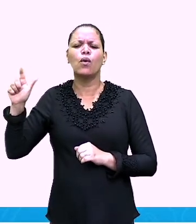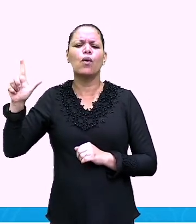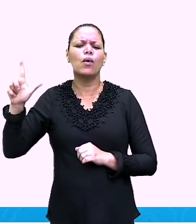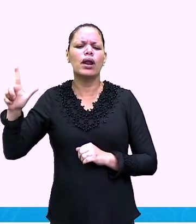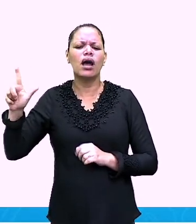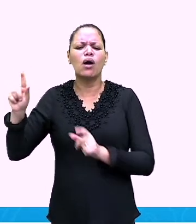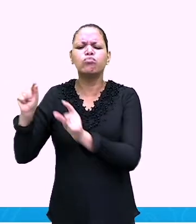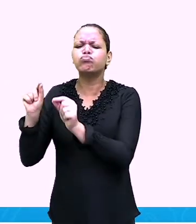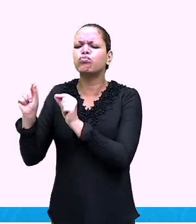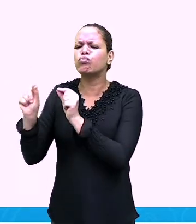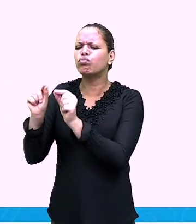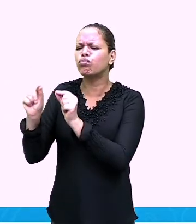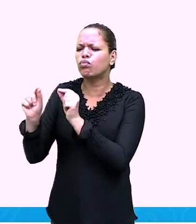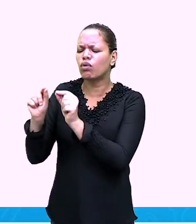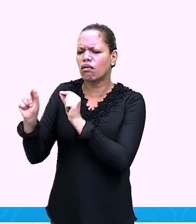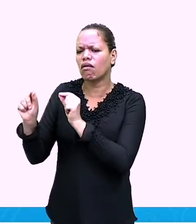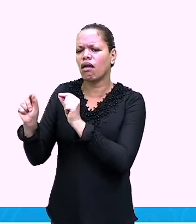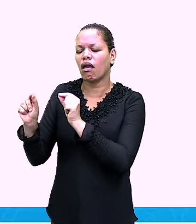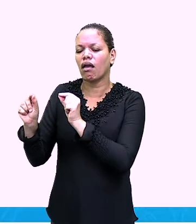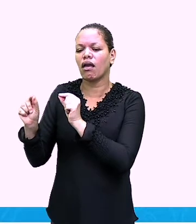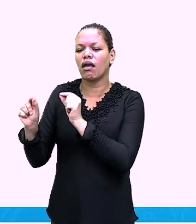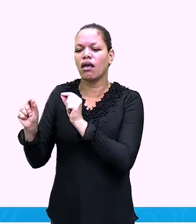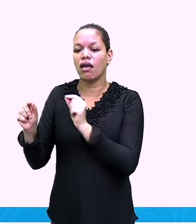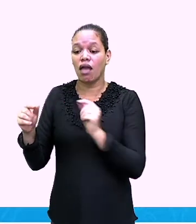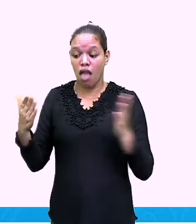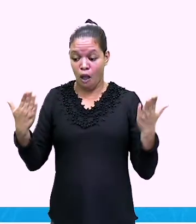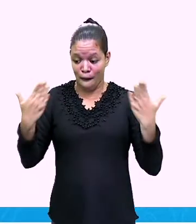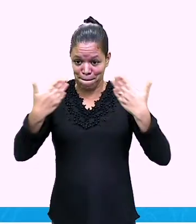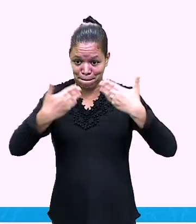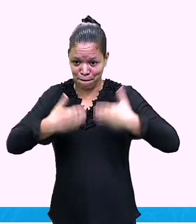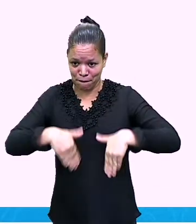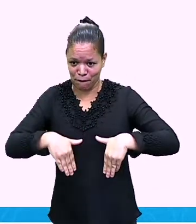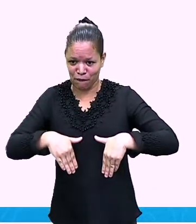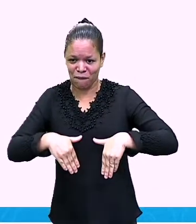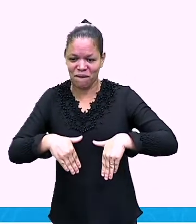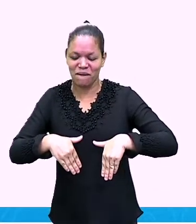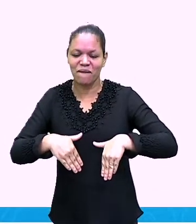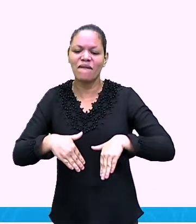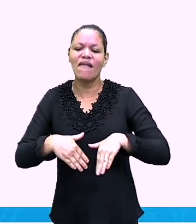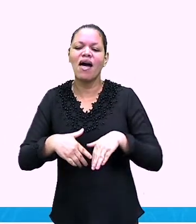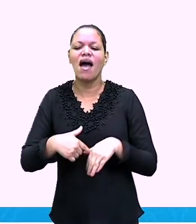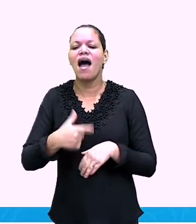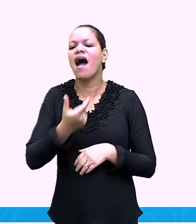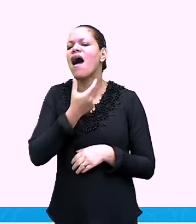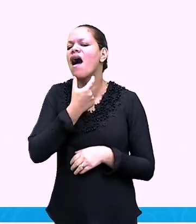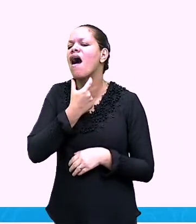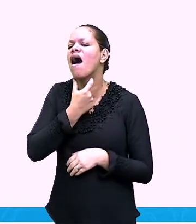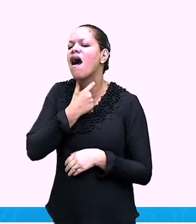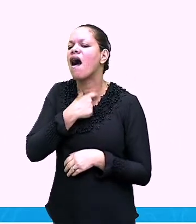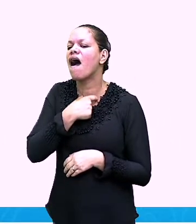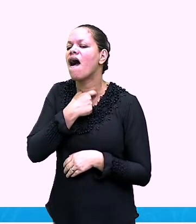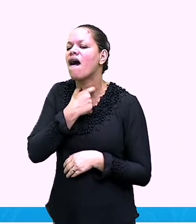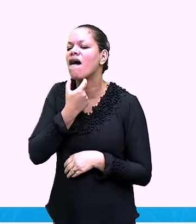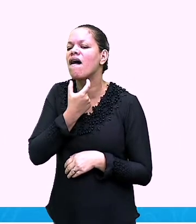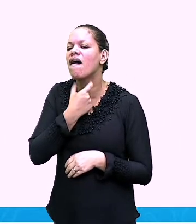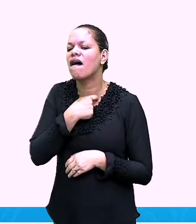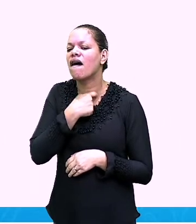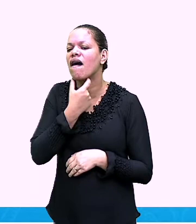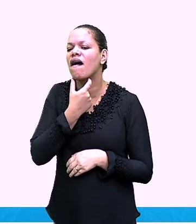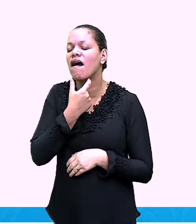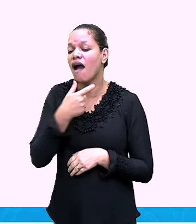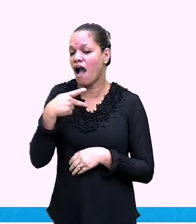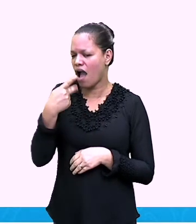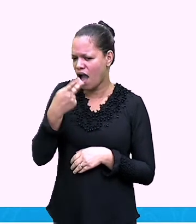tinha, a professora procurou meios de ensinar ele de uma forma que ele aprendesse. E uma dessas formas foi o teste